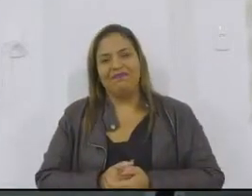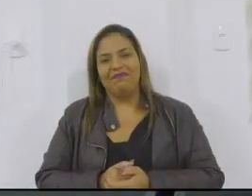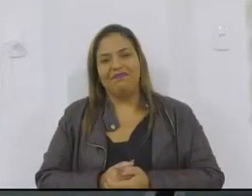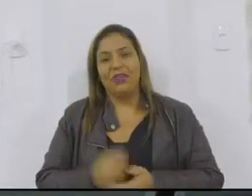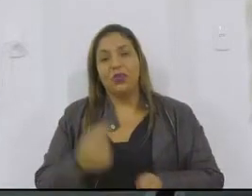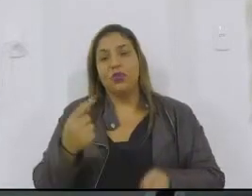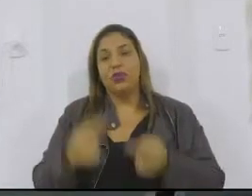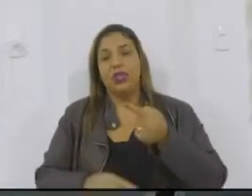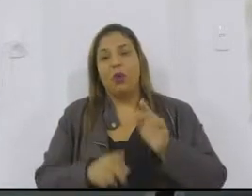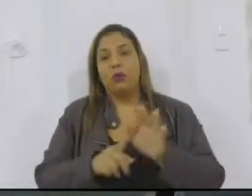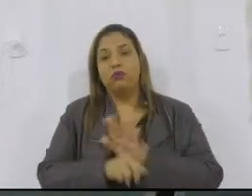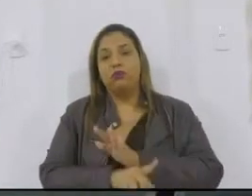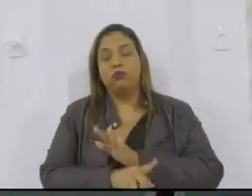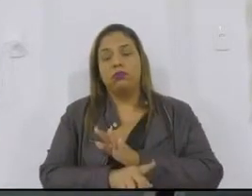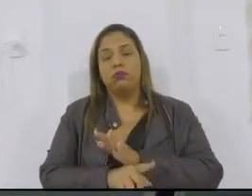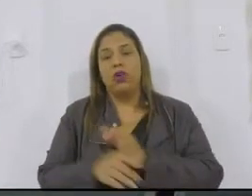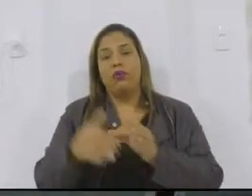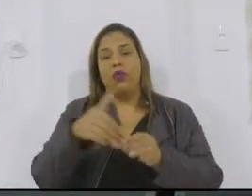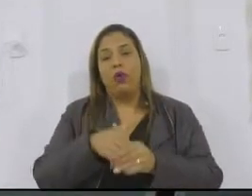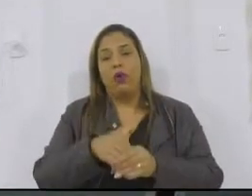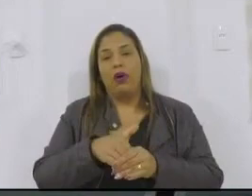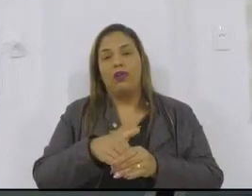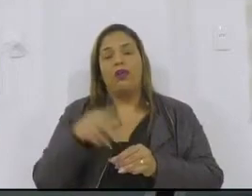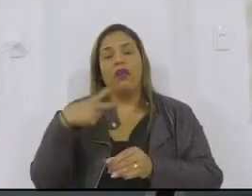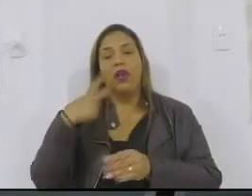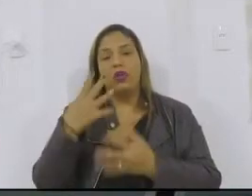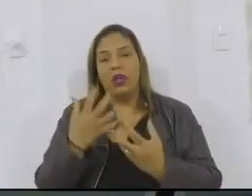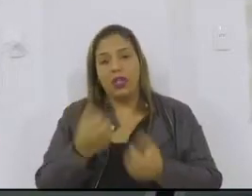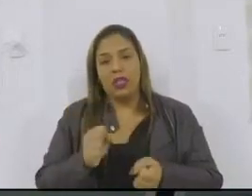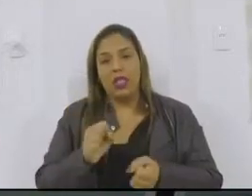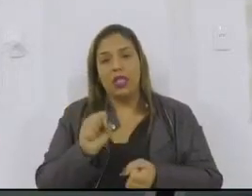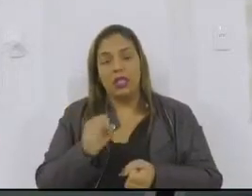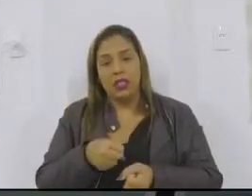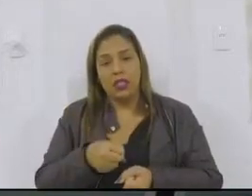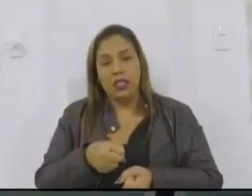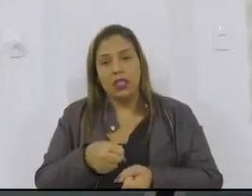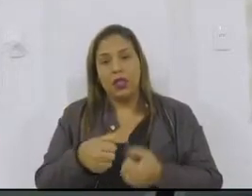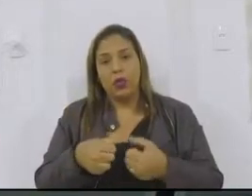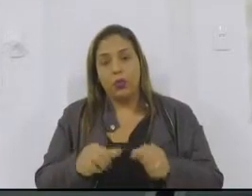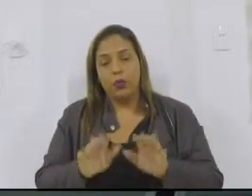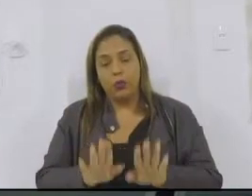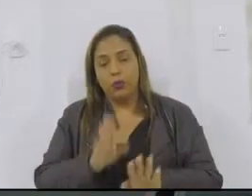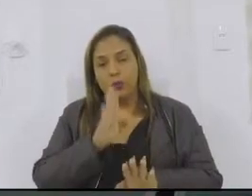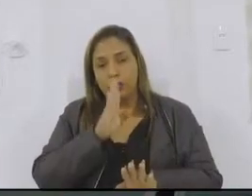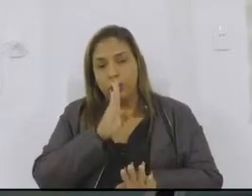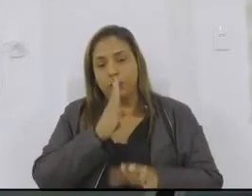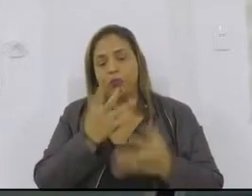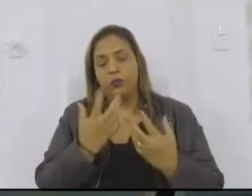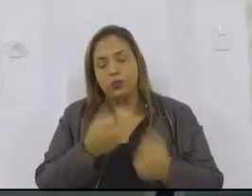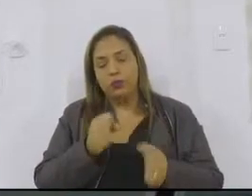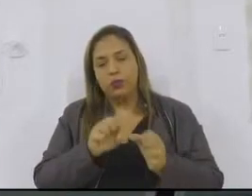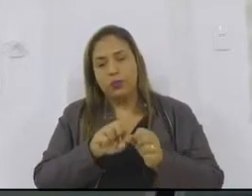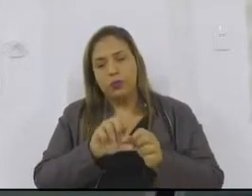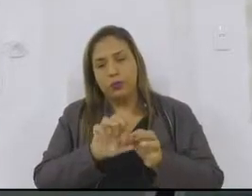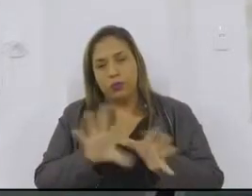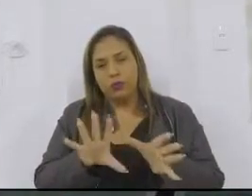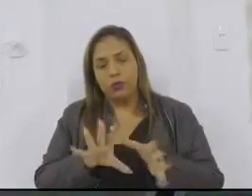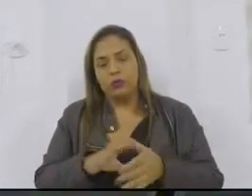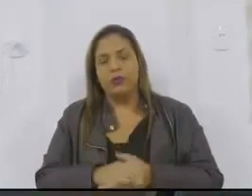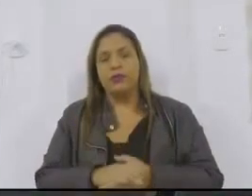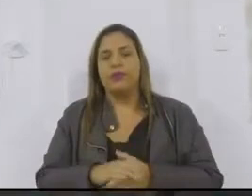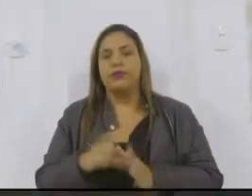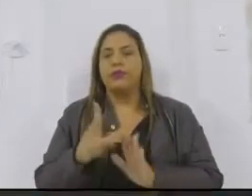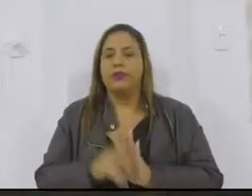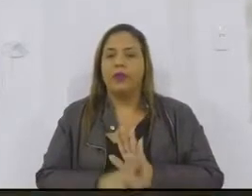Em discussão, em votação, os vereadores que aprovam, permaneçam como se encontram. Aprovado. Projeto de